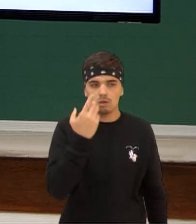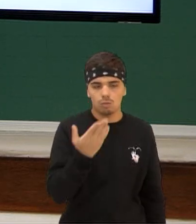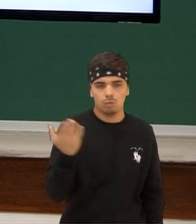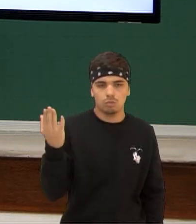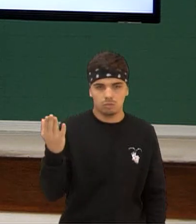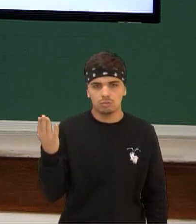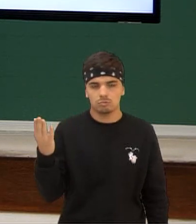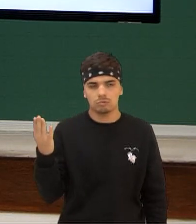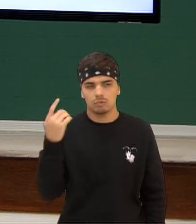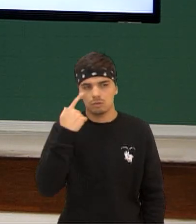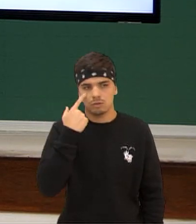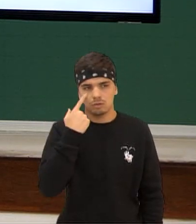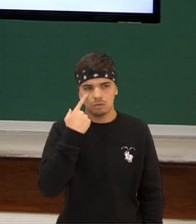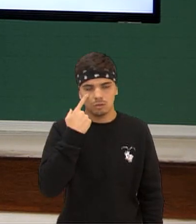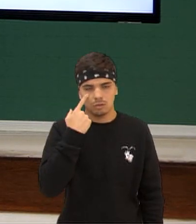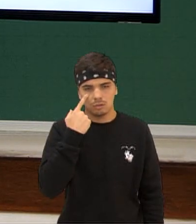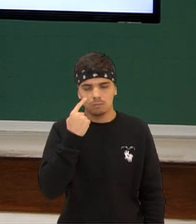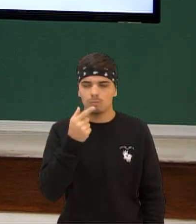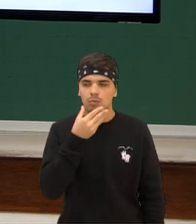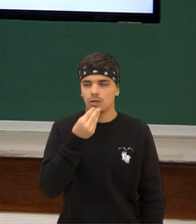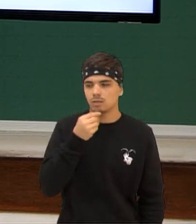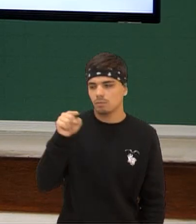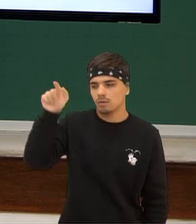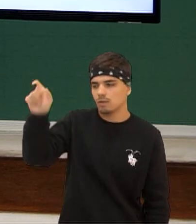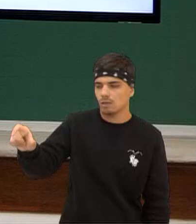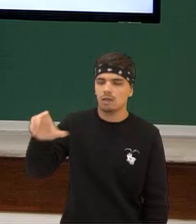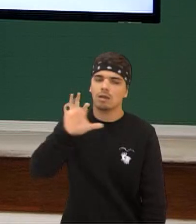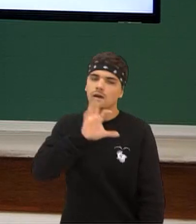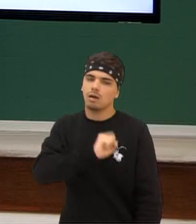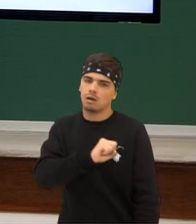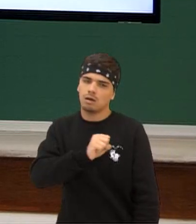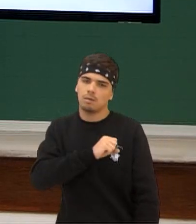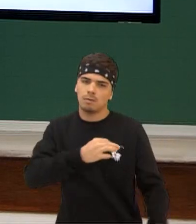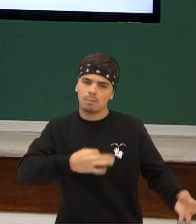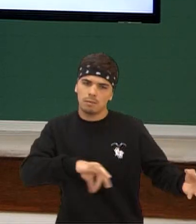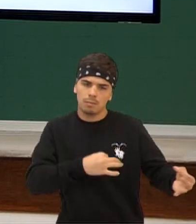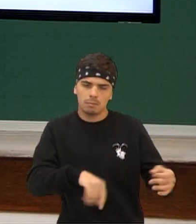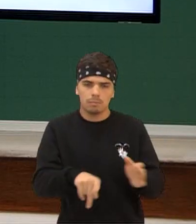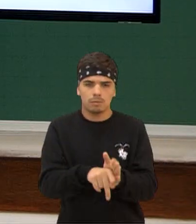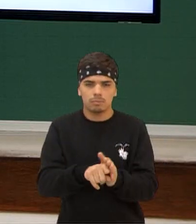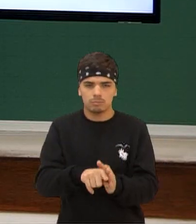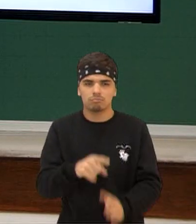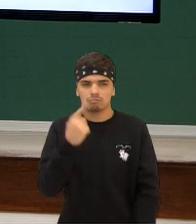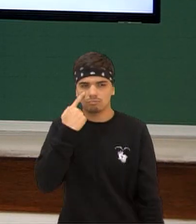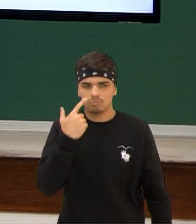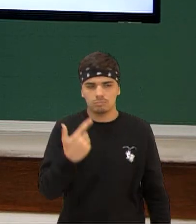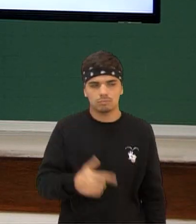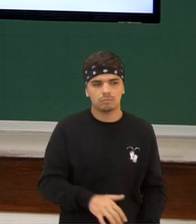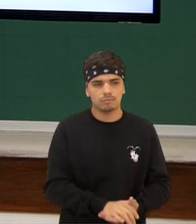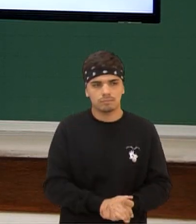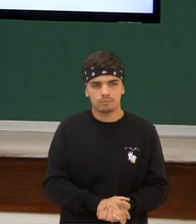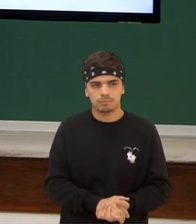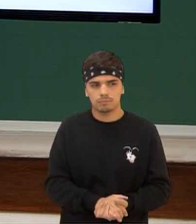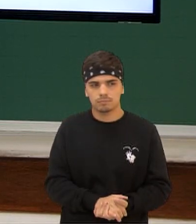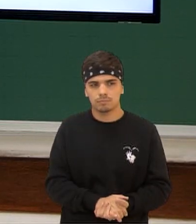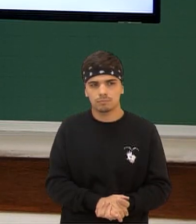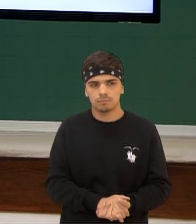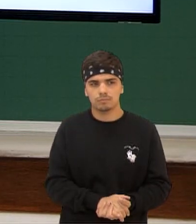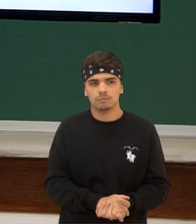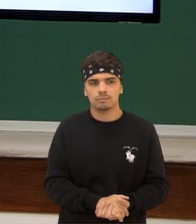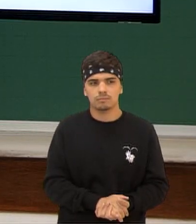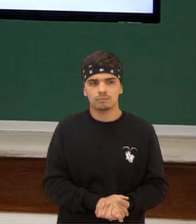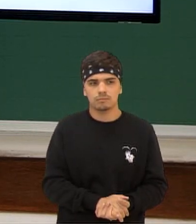meio porque quando eu tô usando por exemplo ele ama tocar a guitarra então eu vou usar he loves to